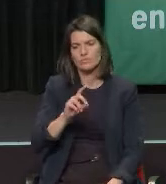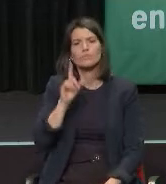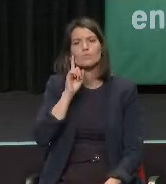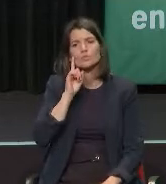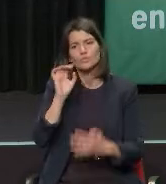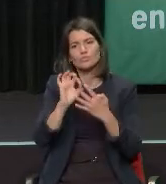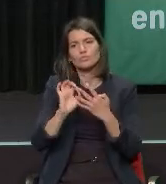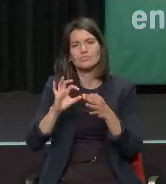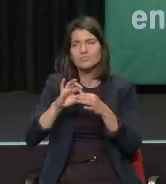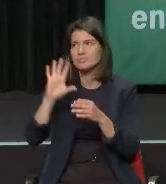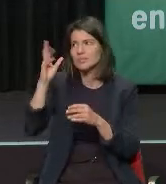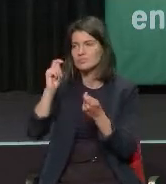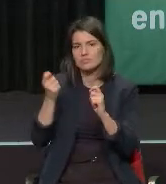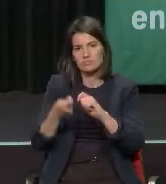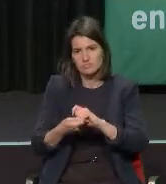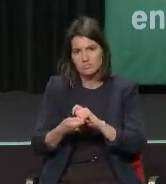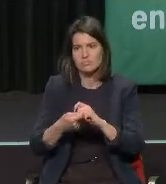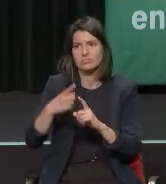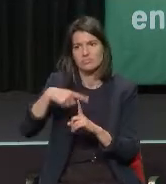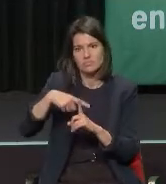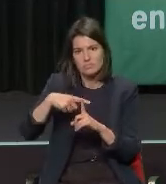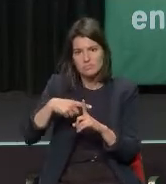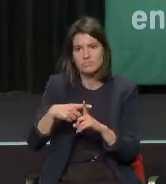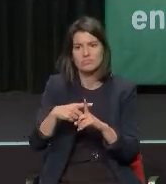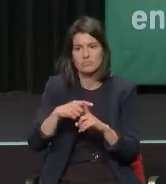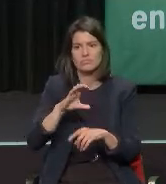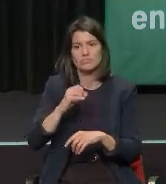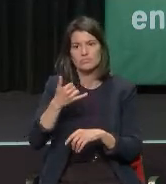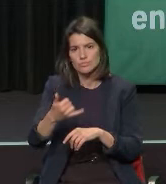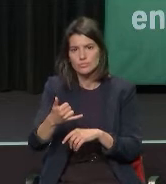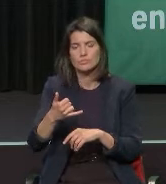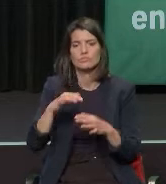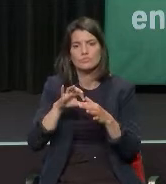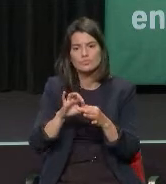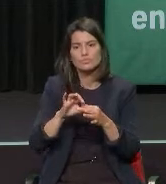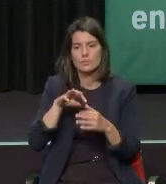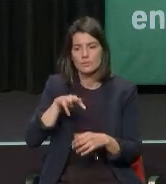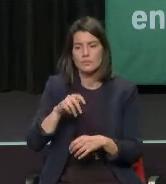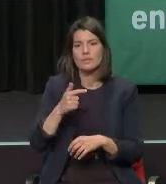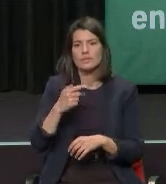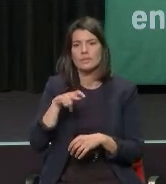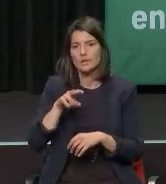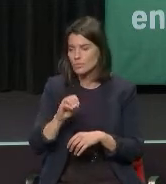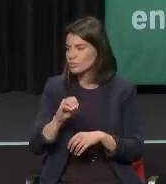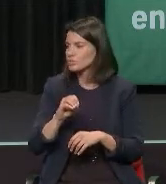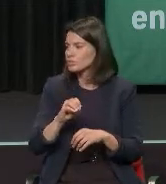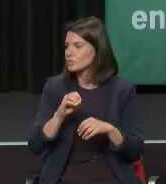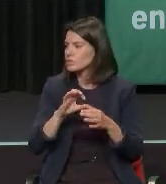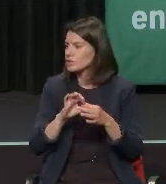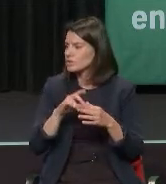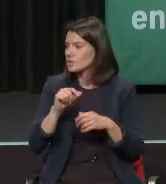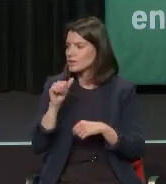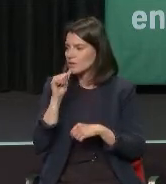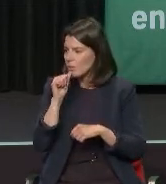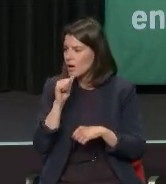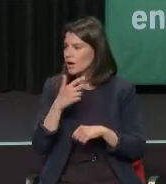os 6 principais parâmetros para a mudança climática: temperatura, coluna de CO2, coluna de CH4,